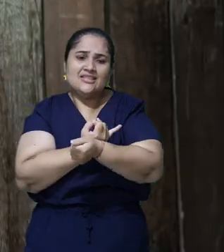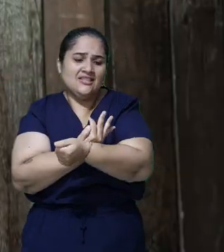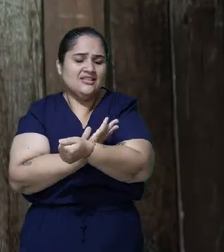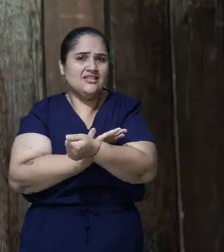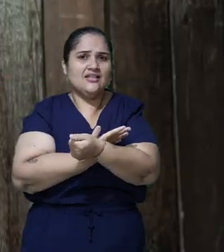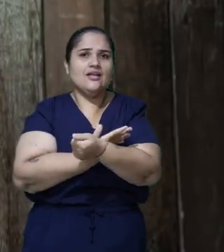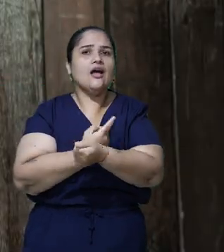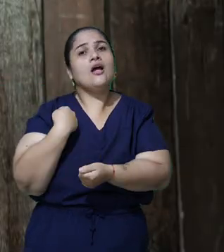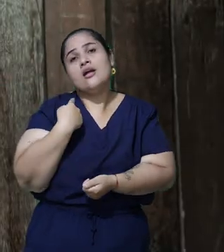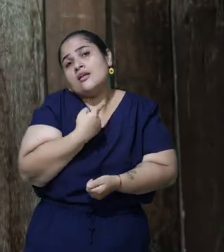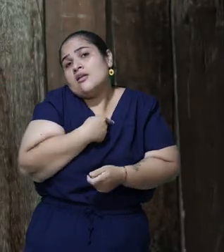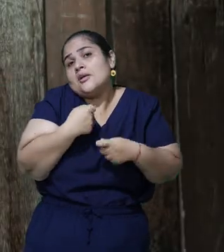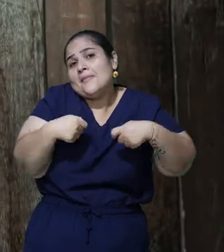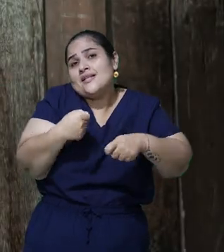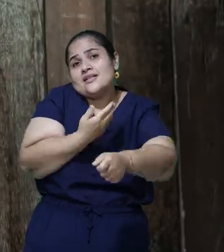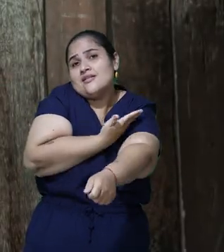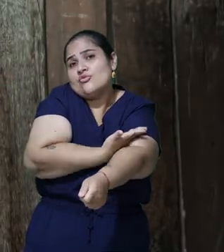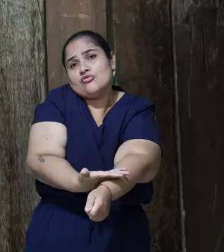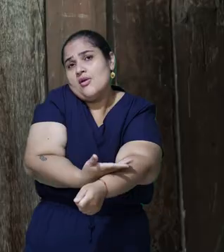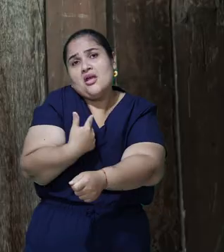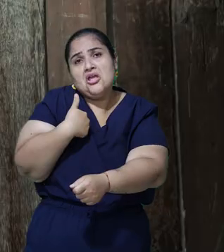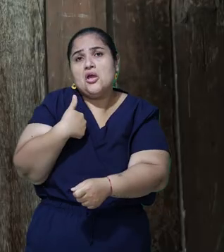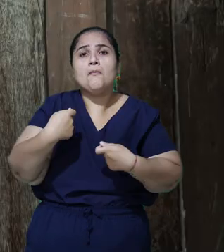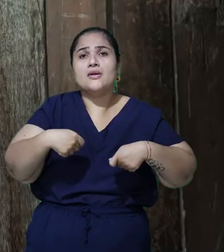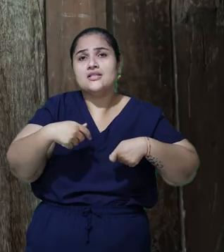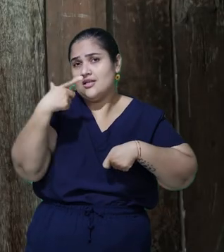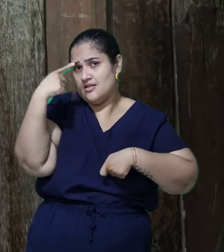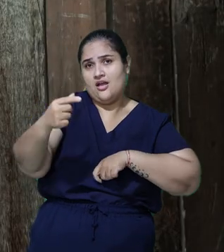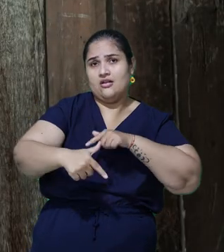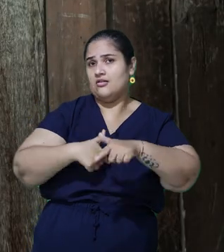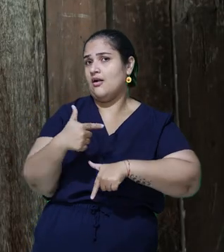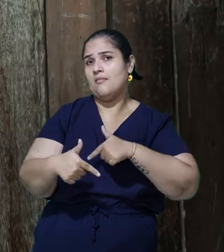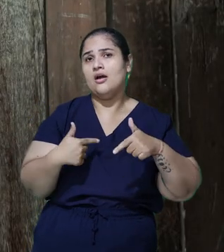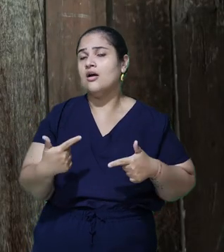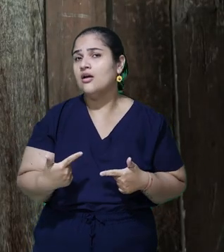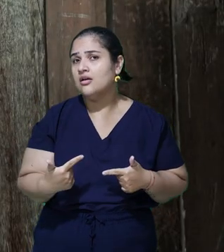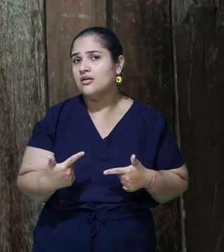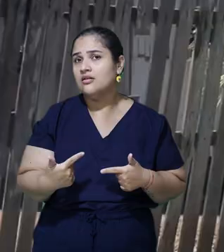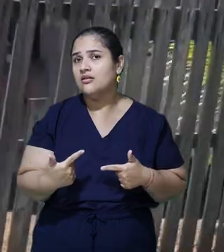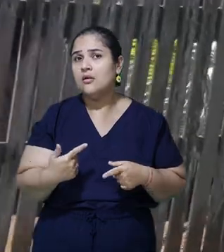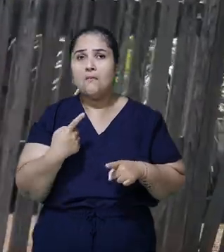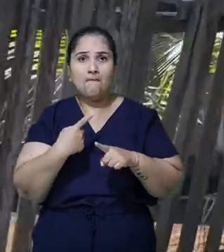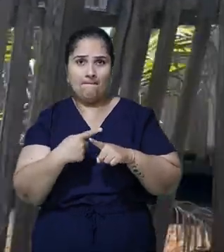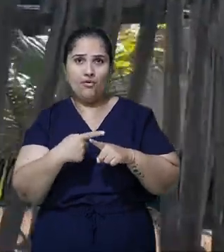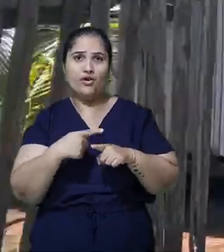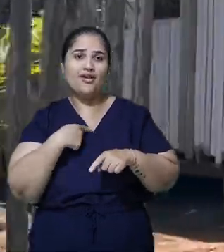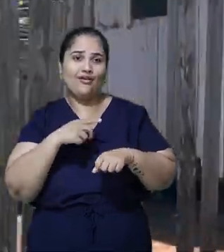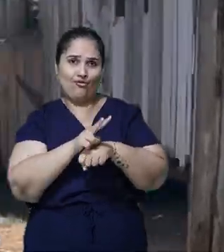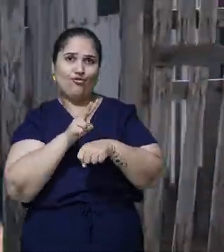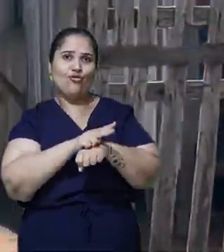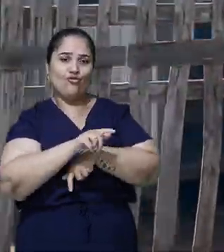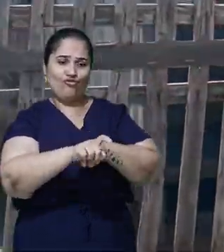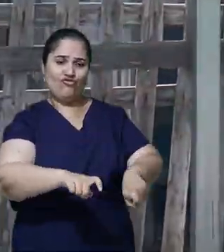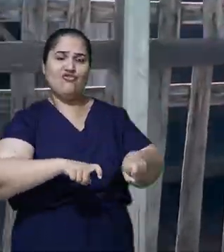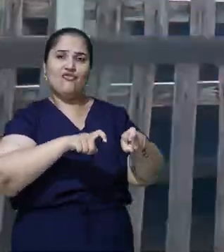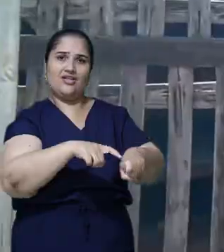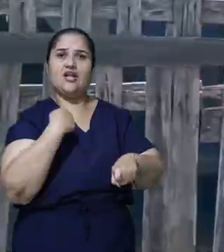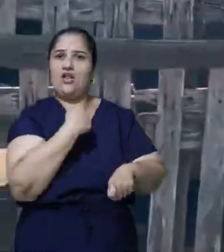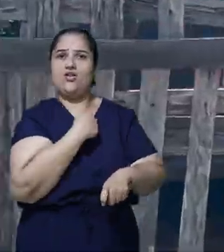A gente tem que se acostumar, né? Eu saí do meu trabalho, que eu administro fazenda. A nossa vida mudou